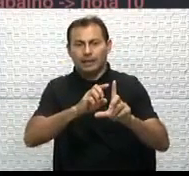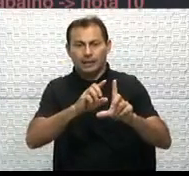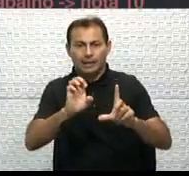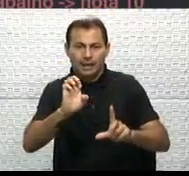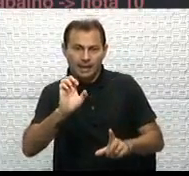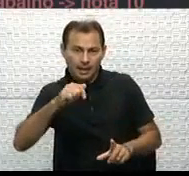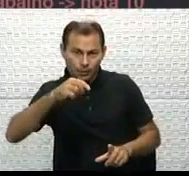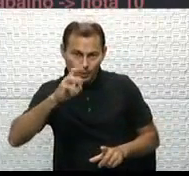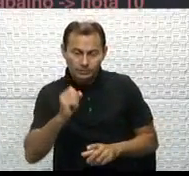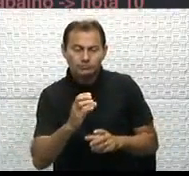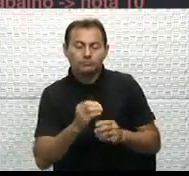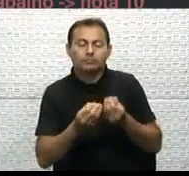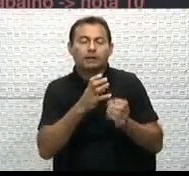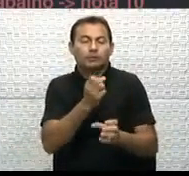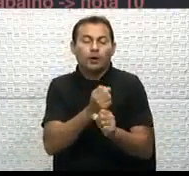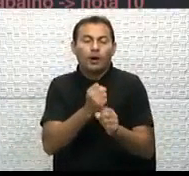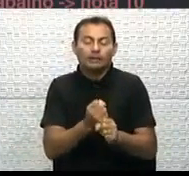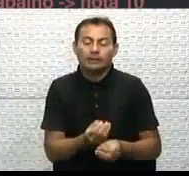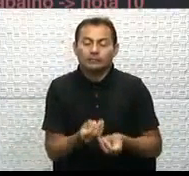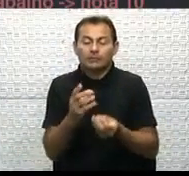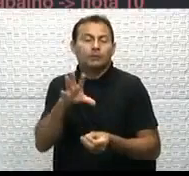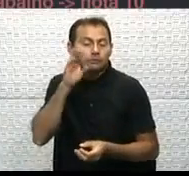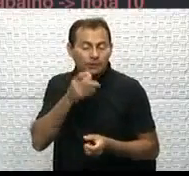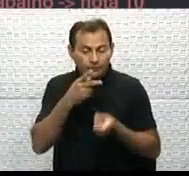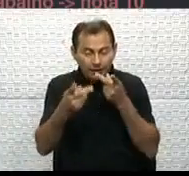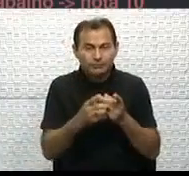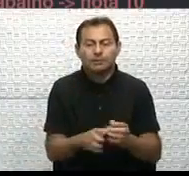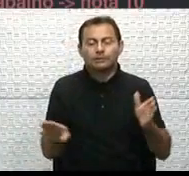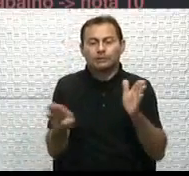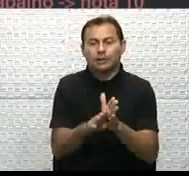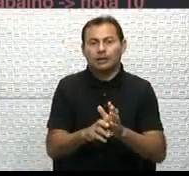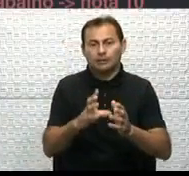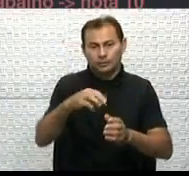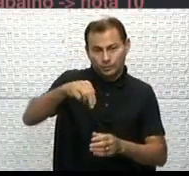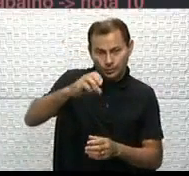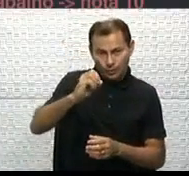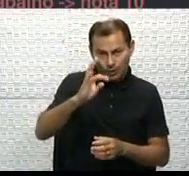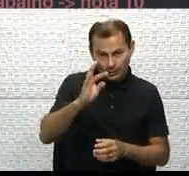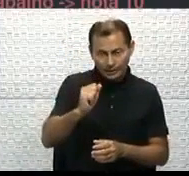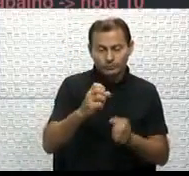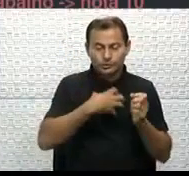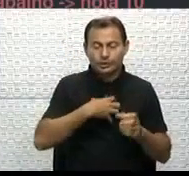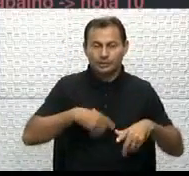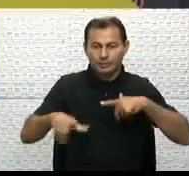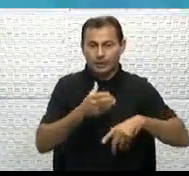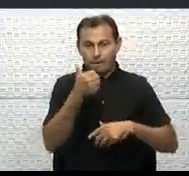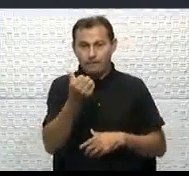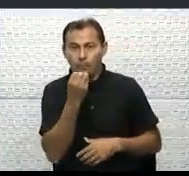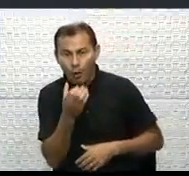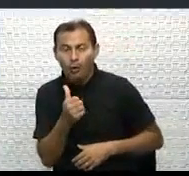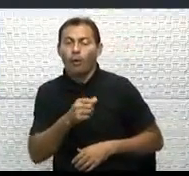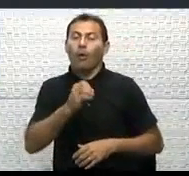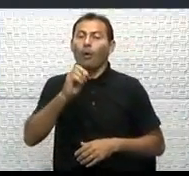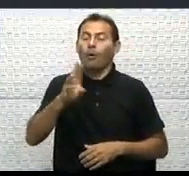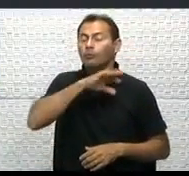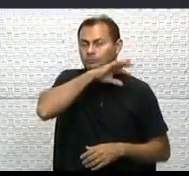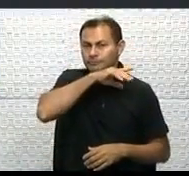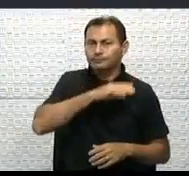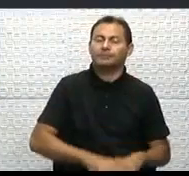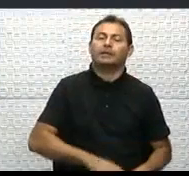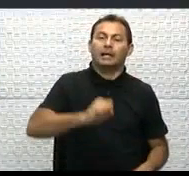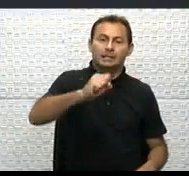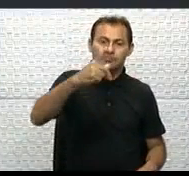a nota atribuída pelo funcionário à remuneração, para se chegar à nota das condições de trabalho. Então,